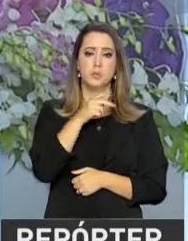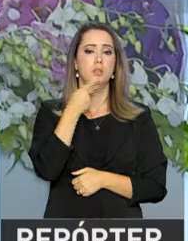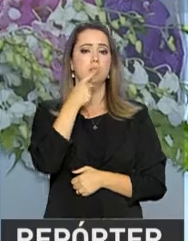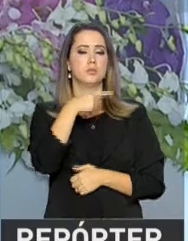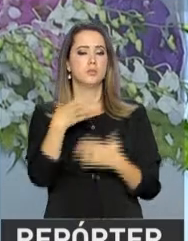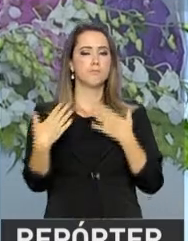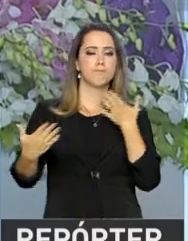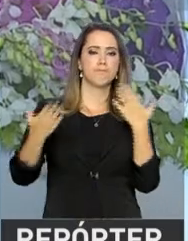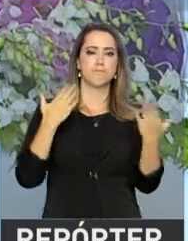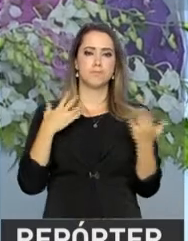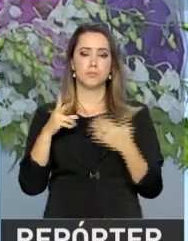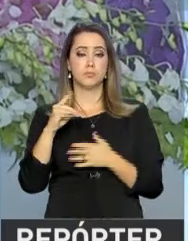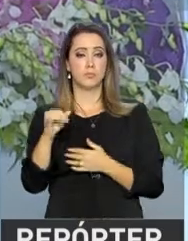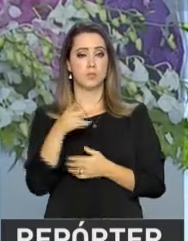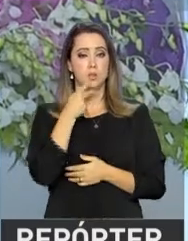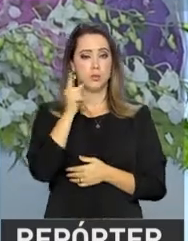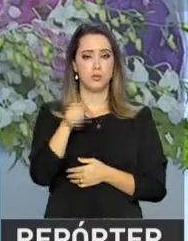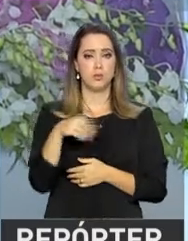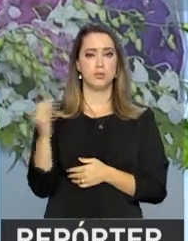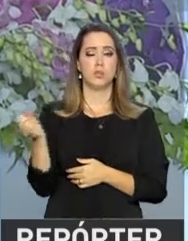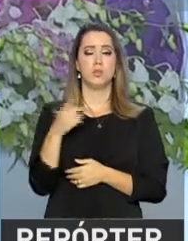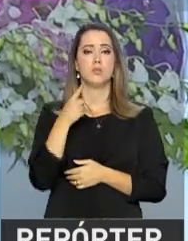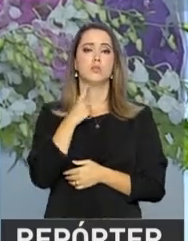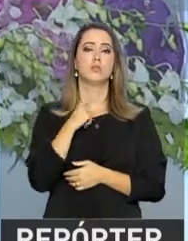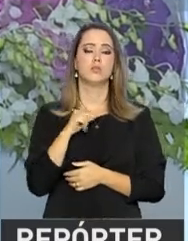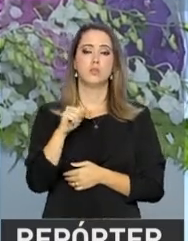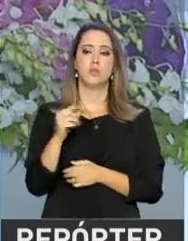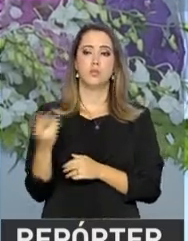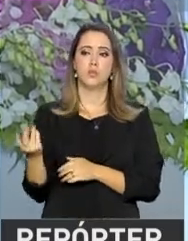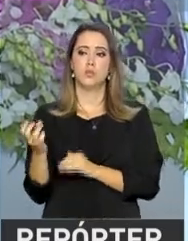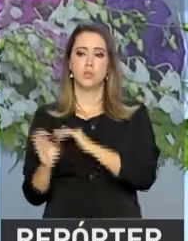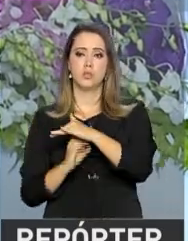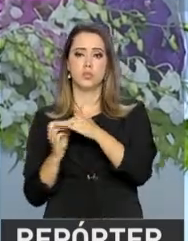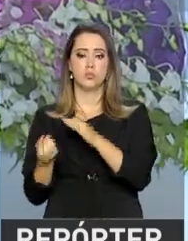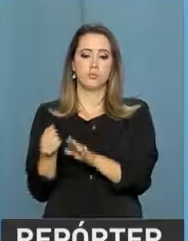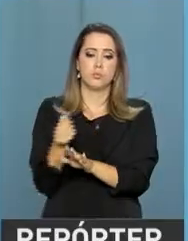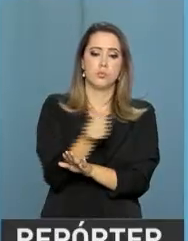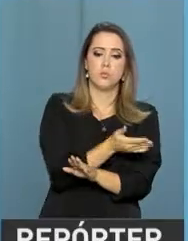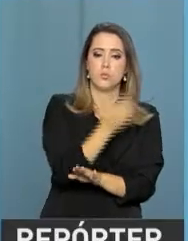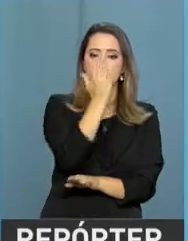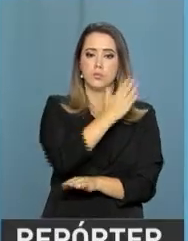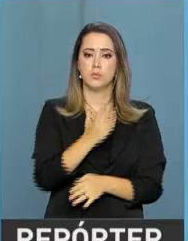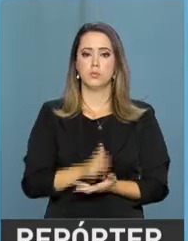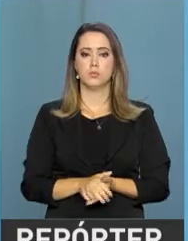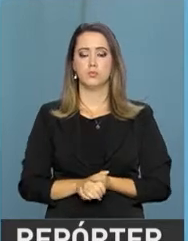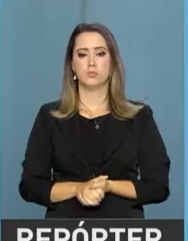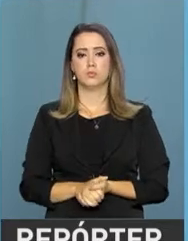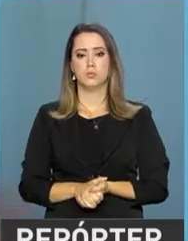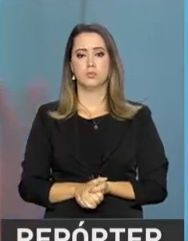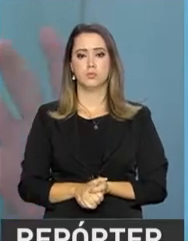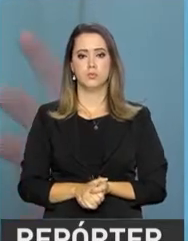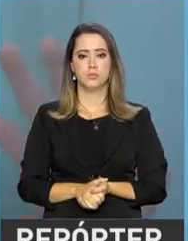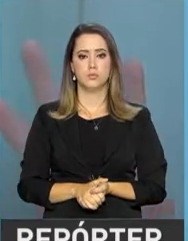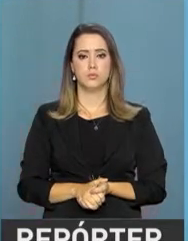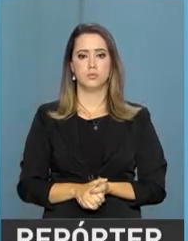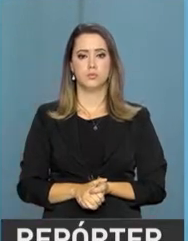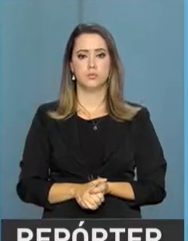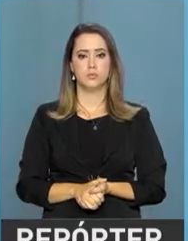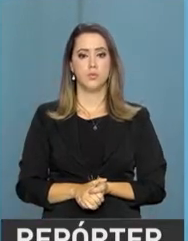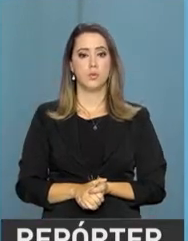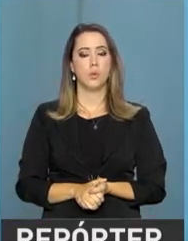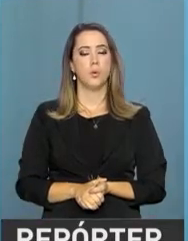fez um balanço do dia e falou das intenções de investimentos no Brasil. Hoje eu atendi cerca de